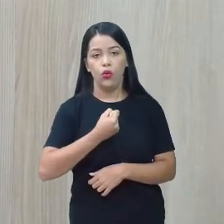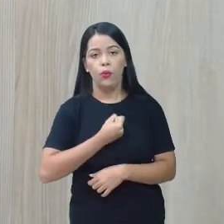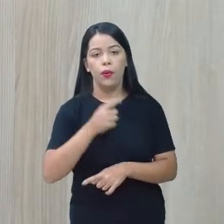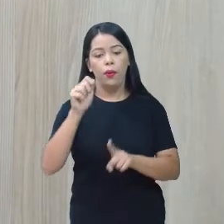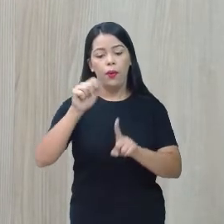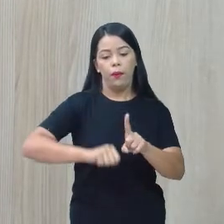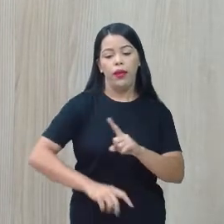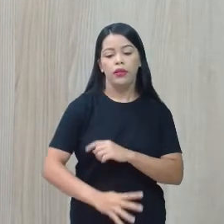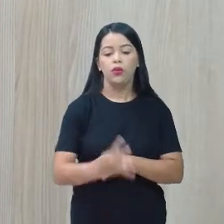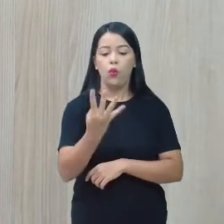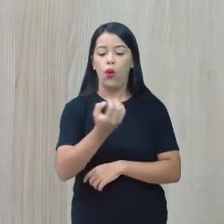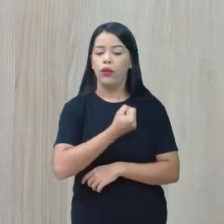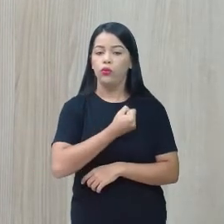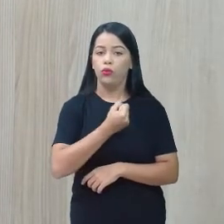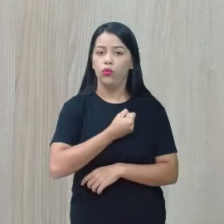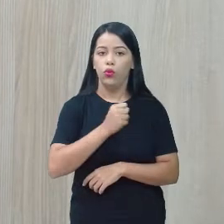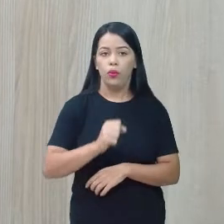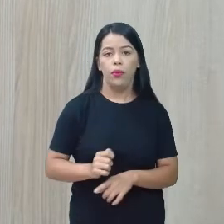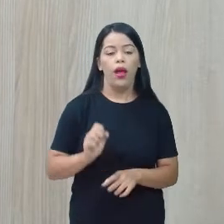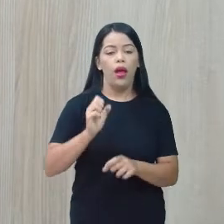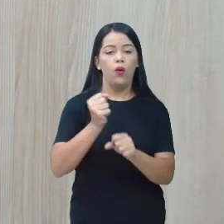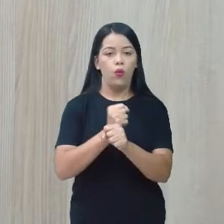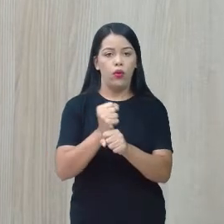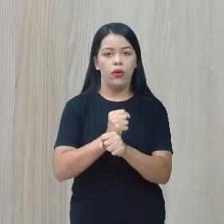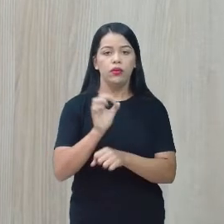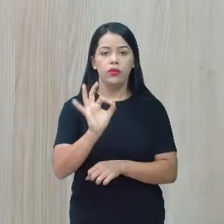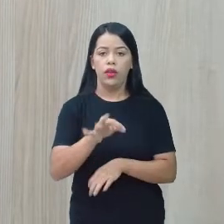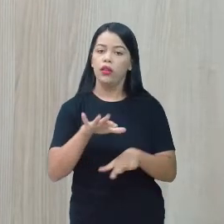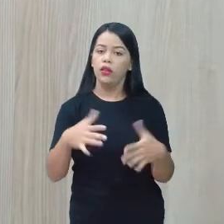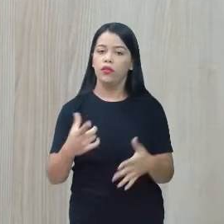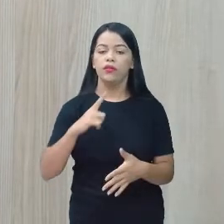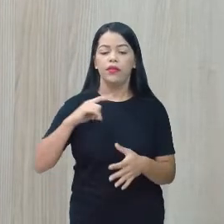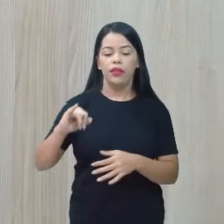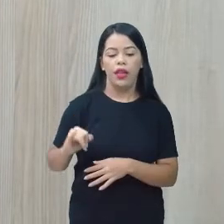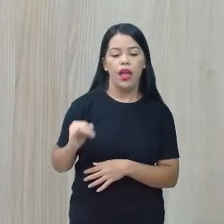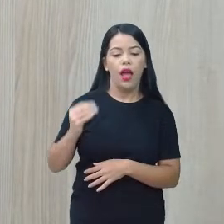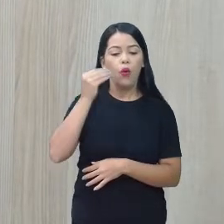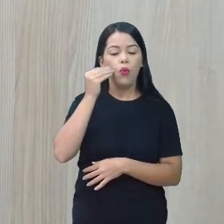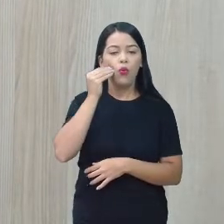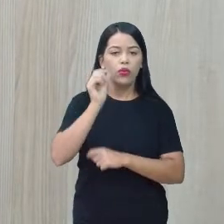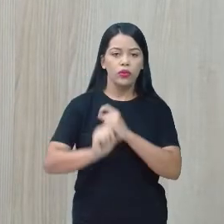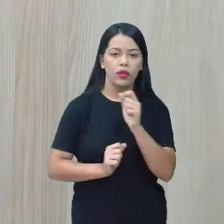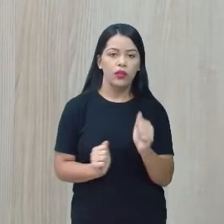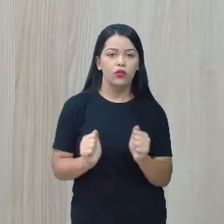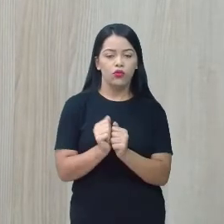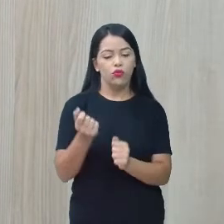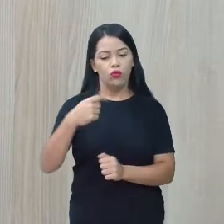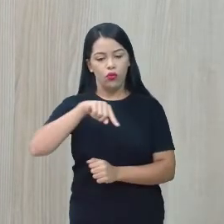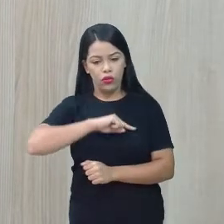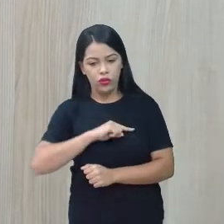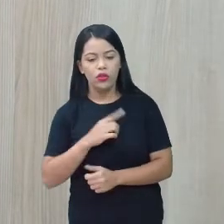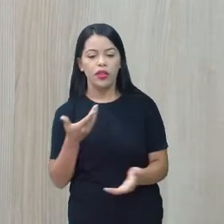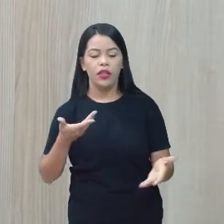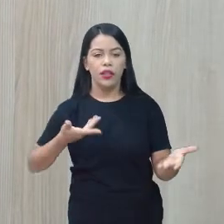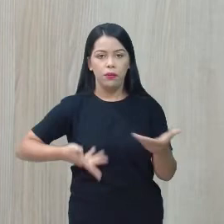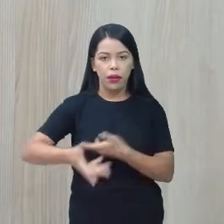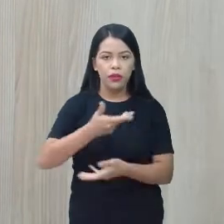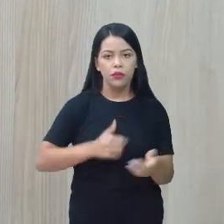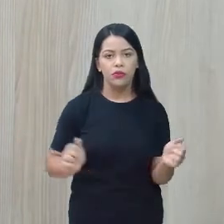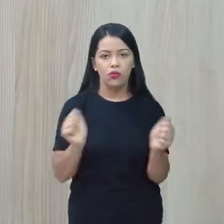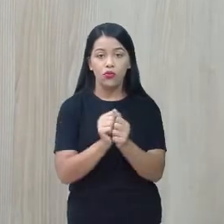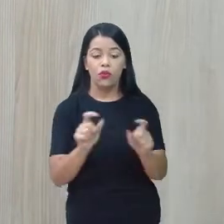o mês e 4 dígitos para o ano. E aí você vai ter a oportunidade de estar aqui junto com a gente, junto com a Andresa, que